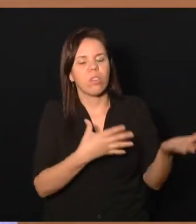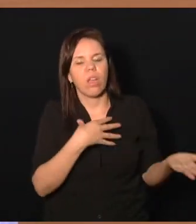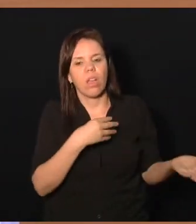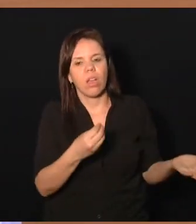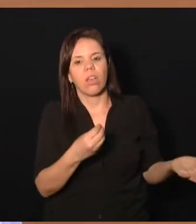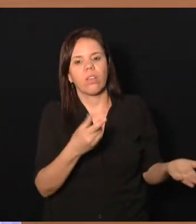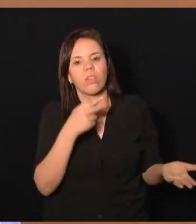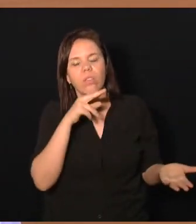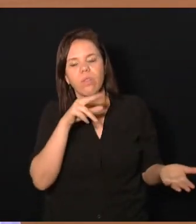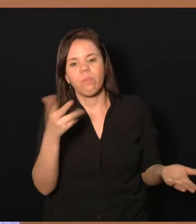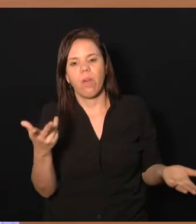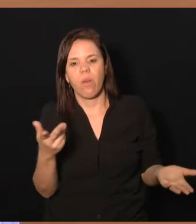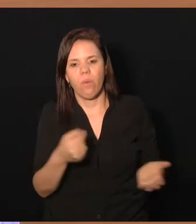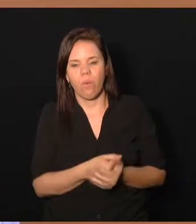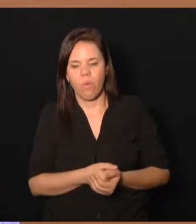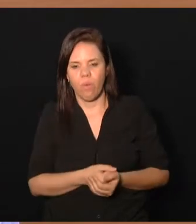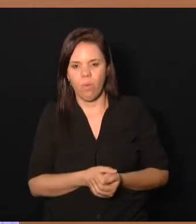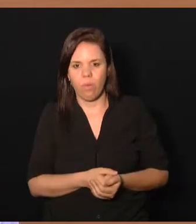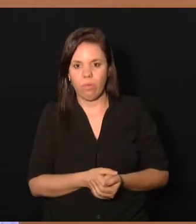Irmã, hein?